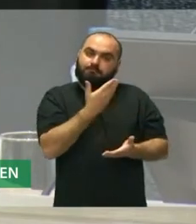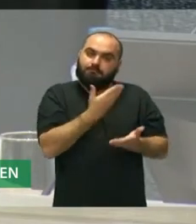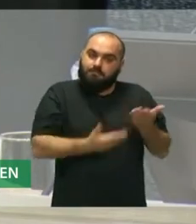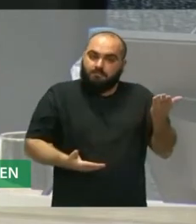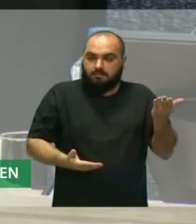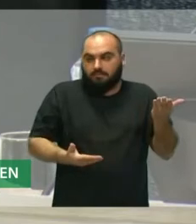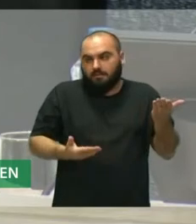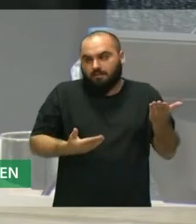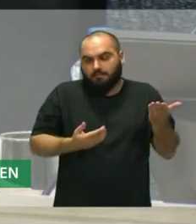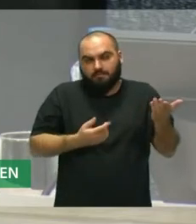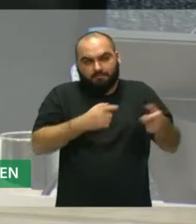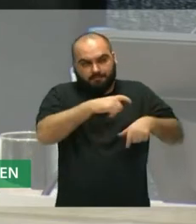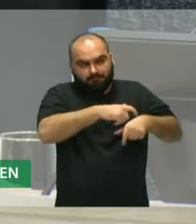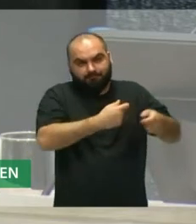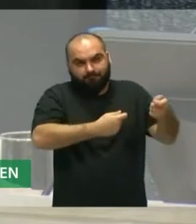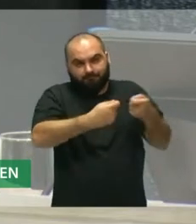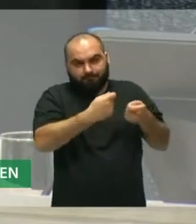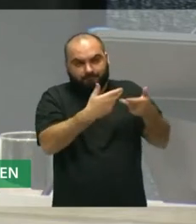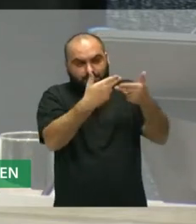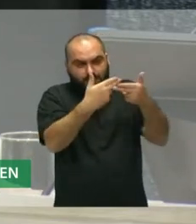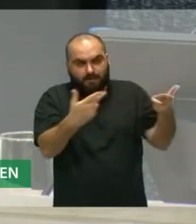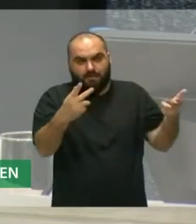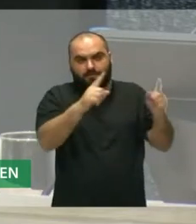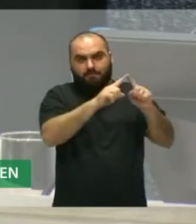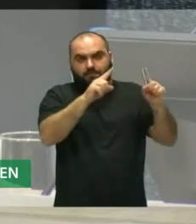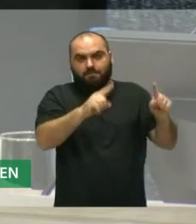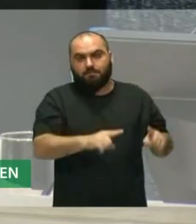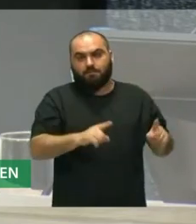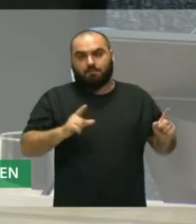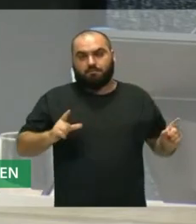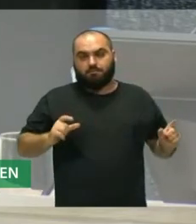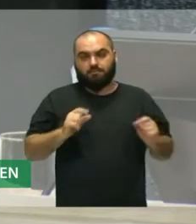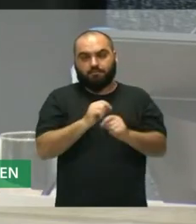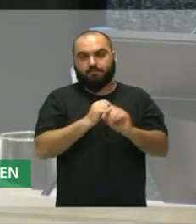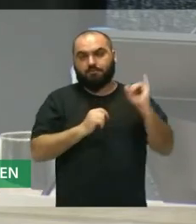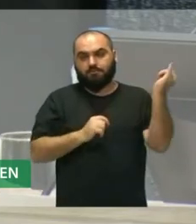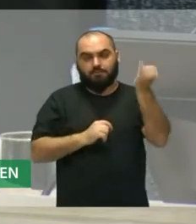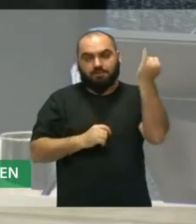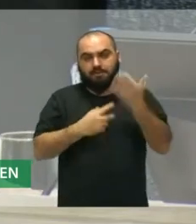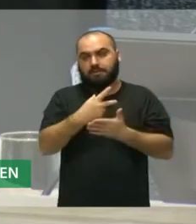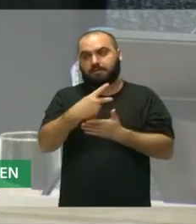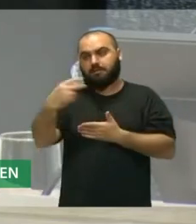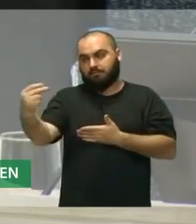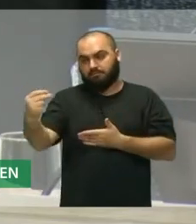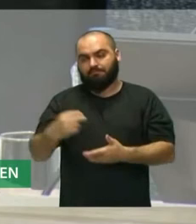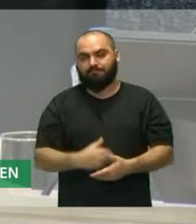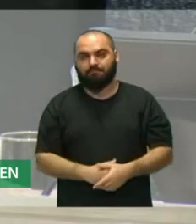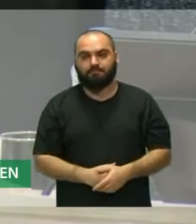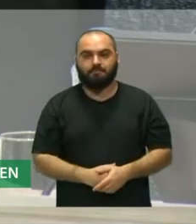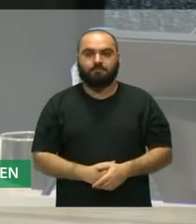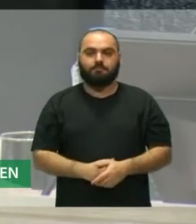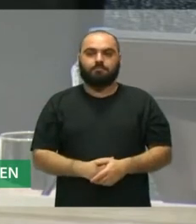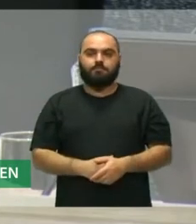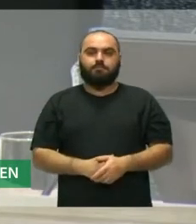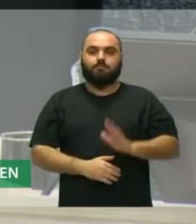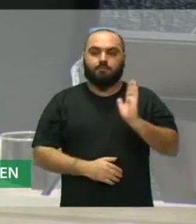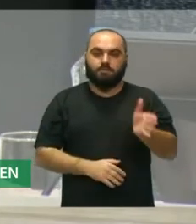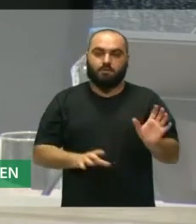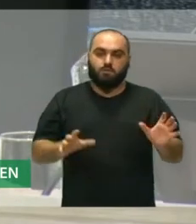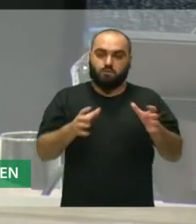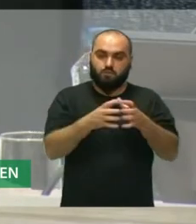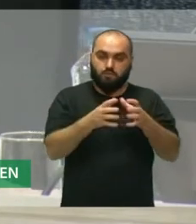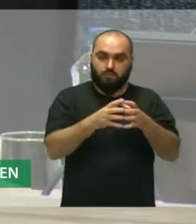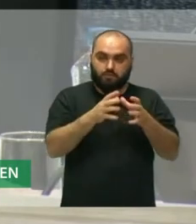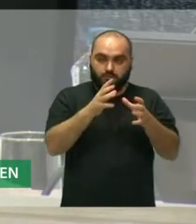motivos administrativos diversos, alguns oncologistas importantes. Nós já estamos com essa equipe